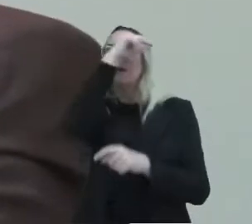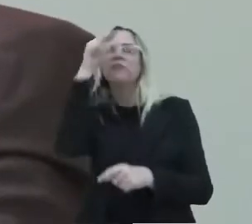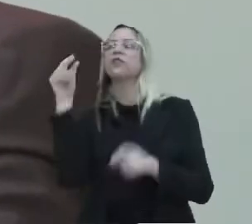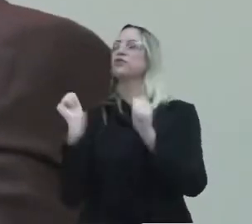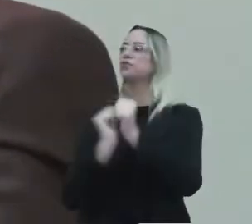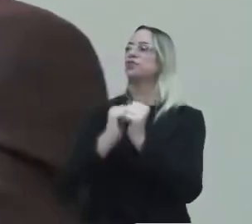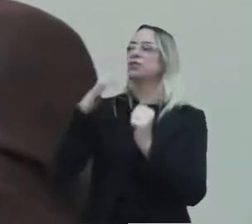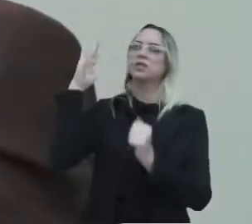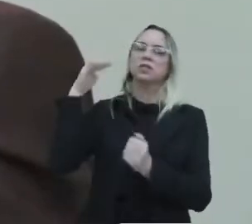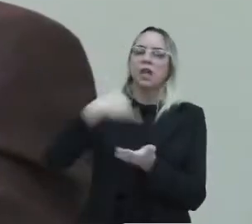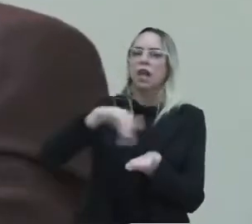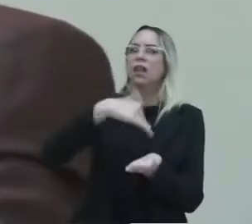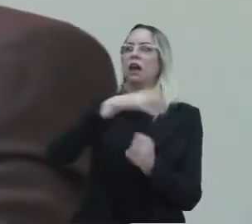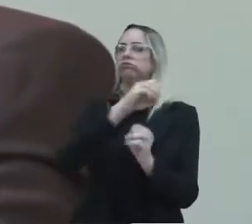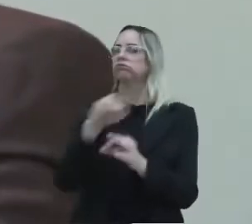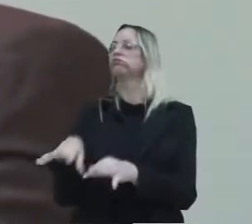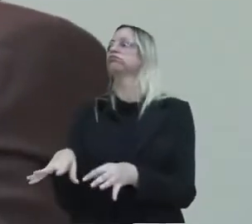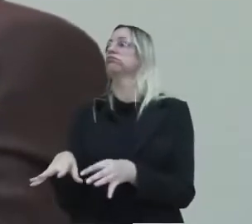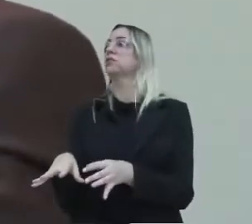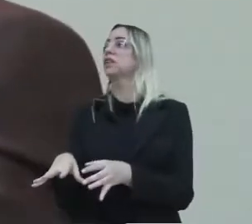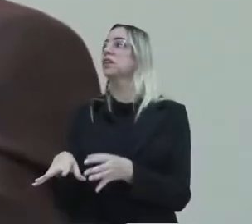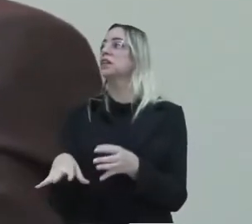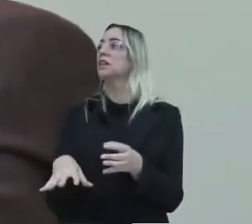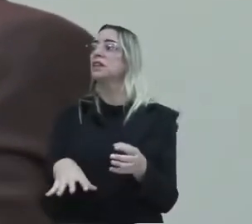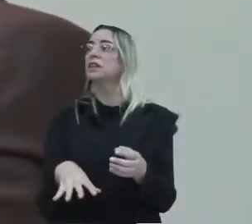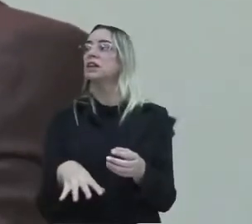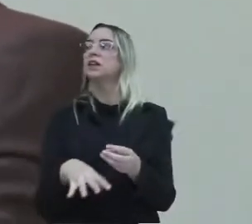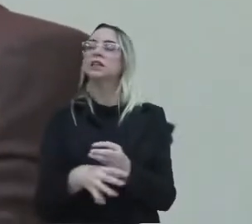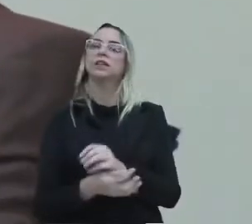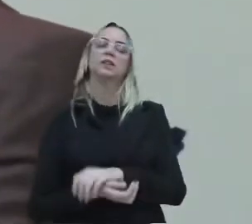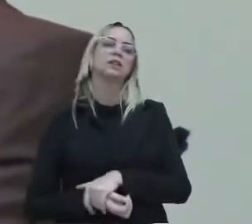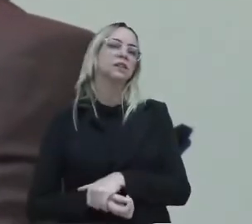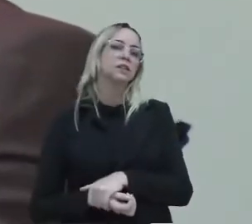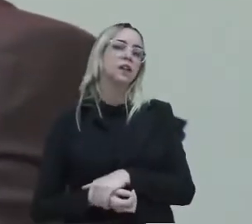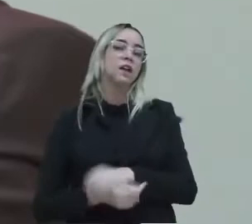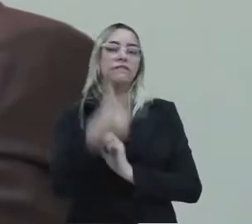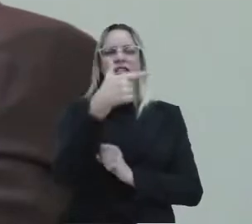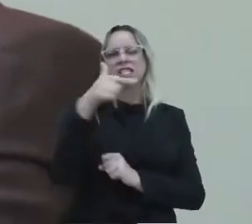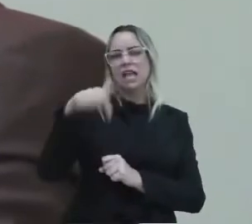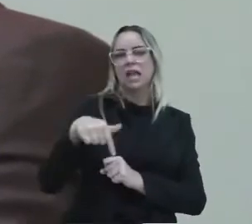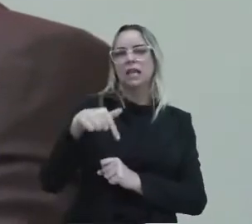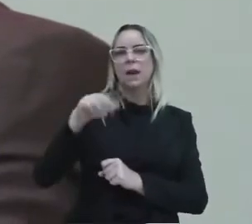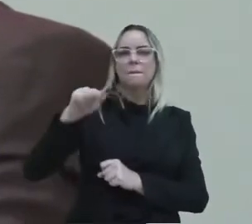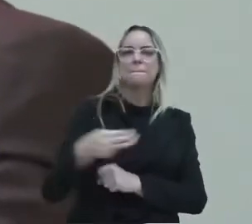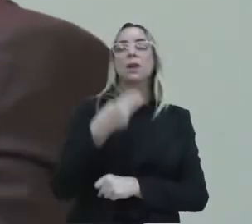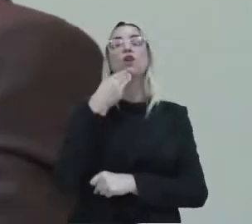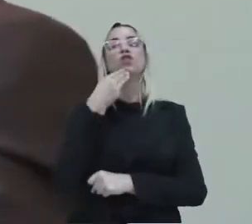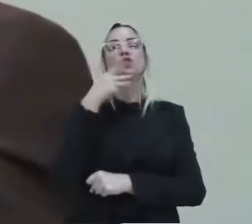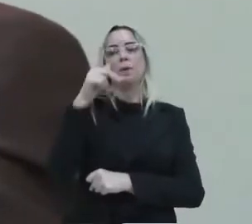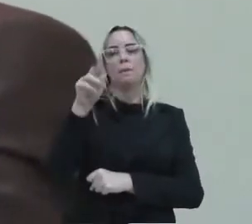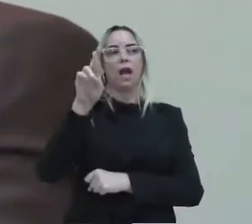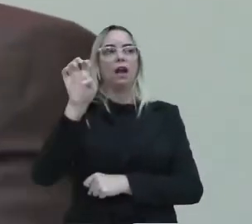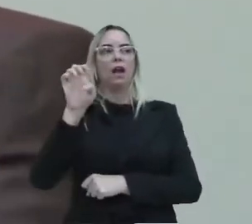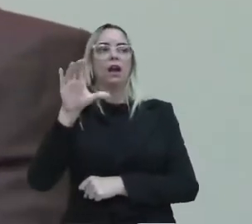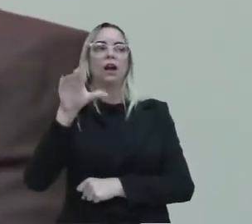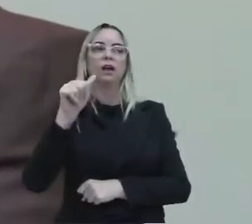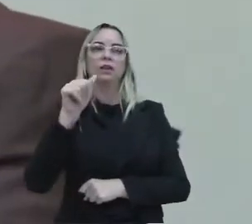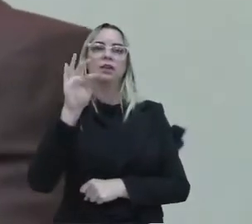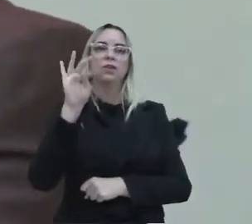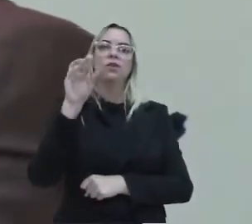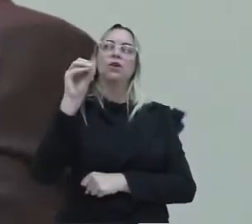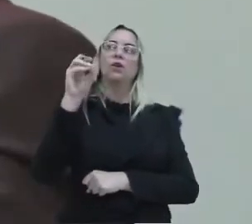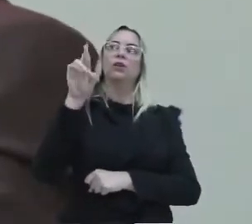numa eventual situação de chegar a parcela de aproximadamente 27 milhões dos precatórios do Fundef, se